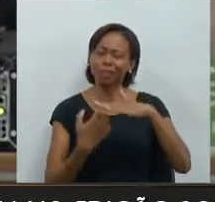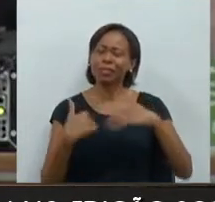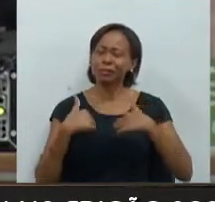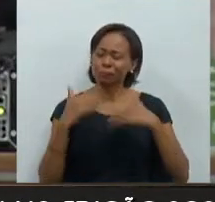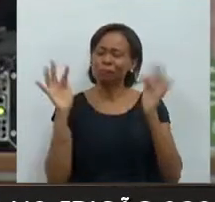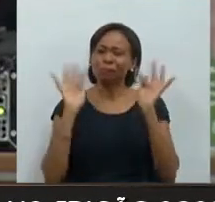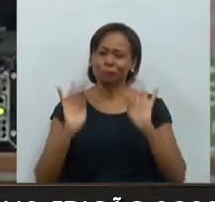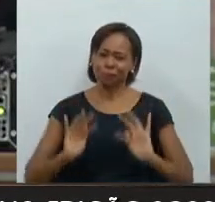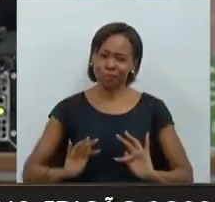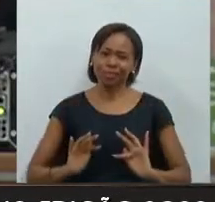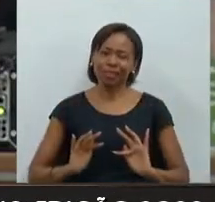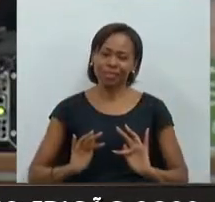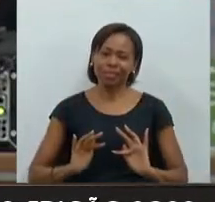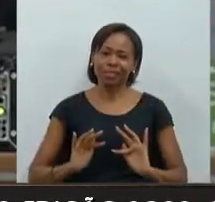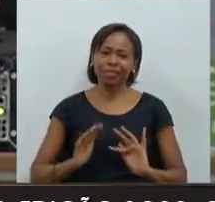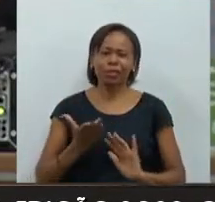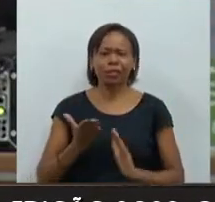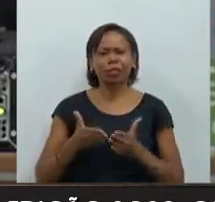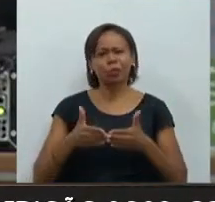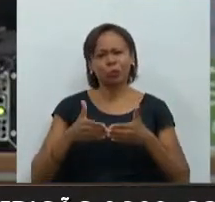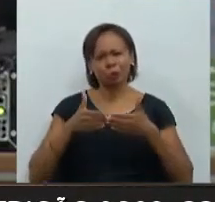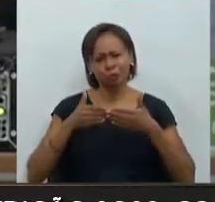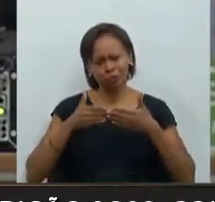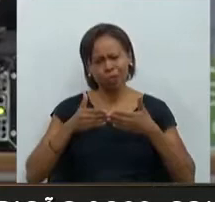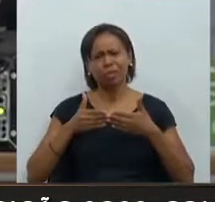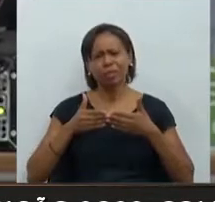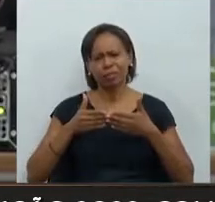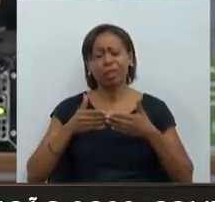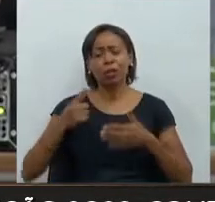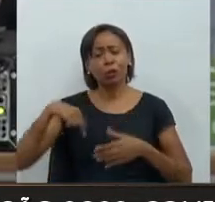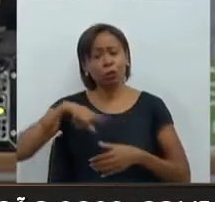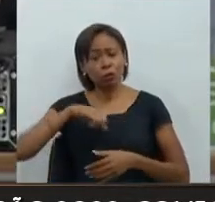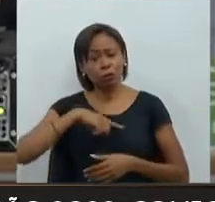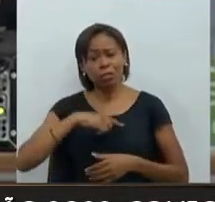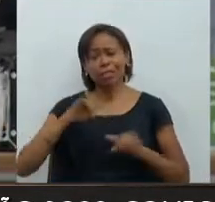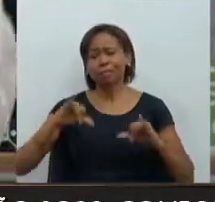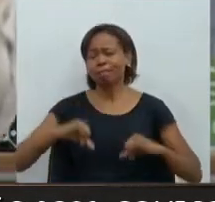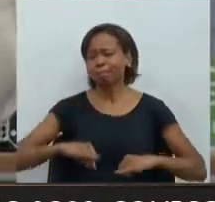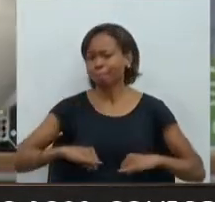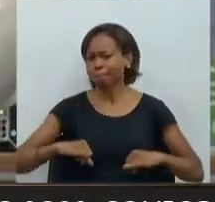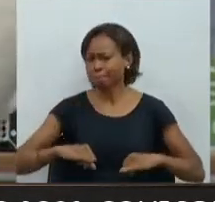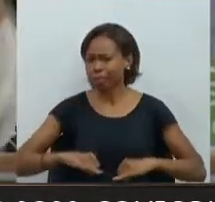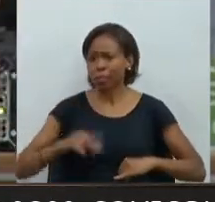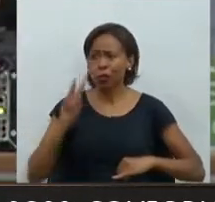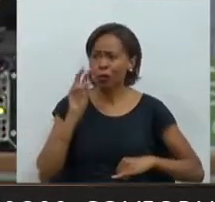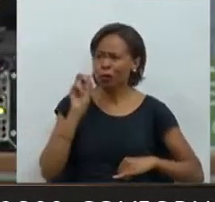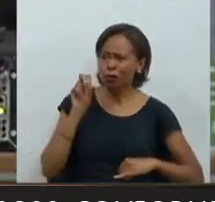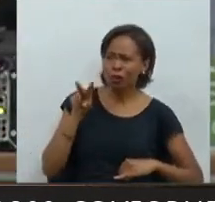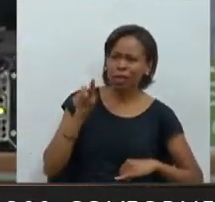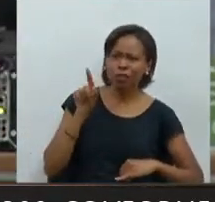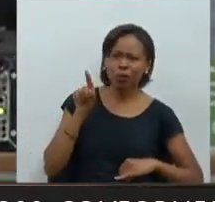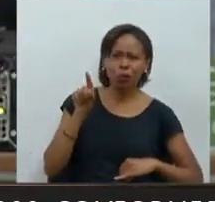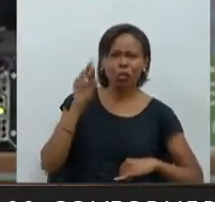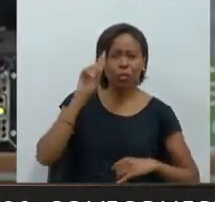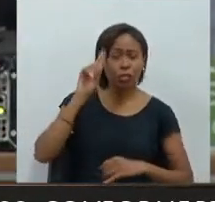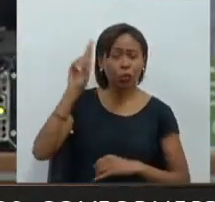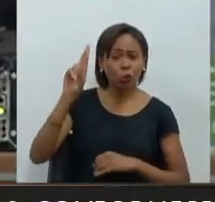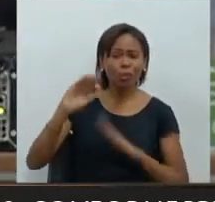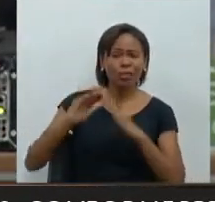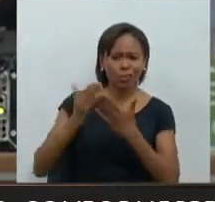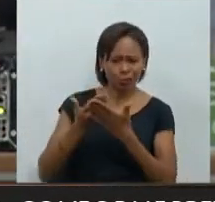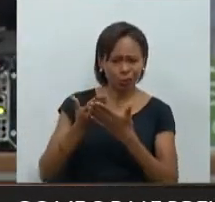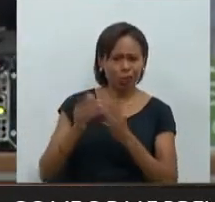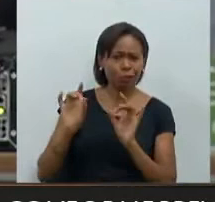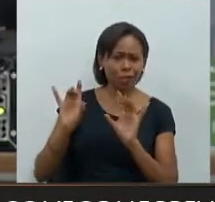Tá? Então, peço muito para isso, a gente está todo mundo torcendo, estou vendo aí o diretor dessa escola especial,